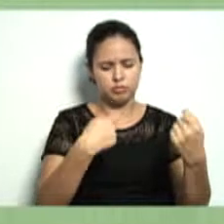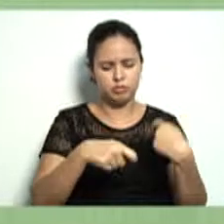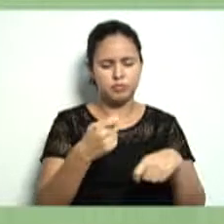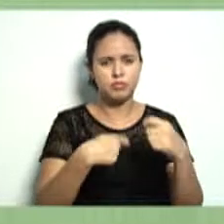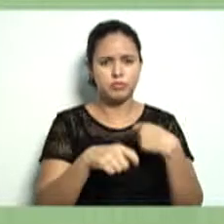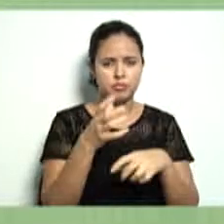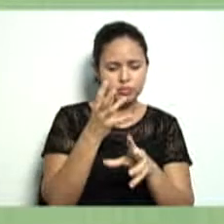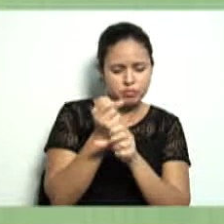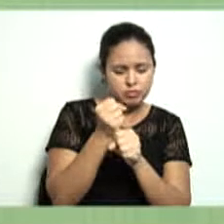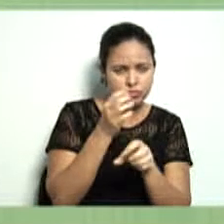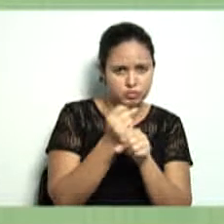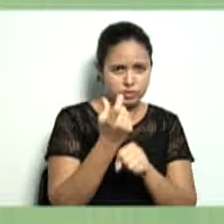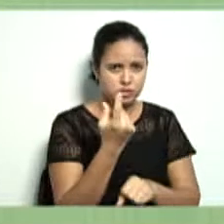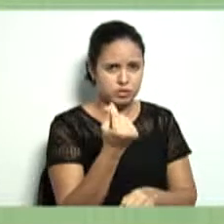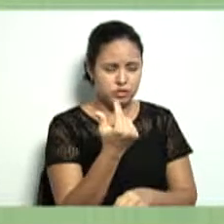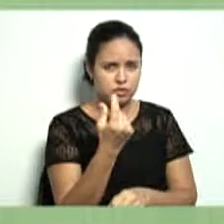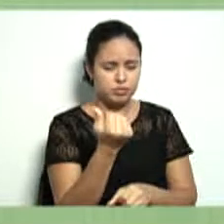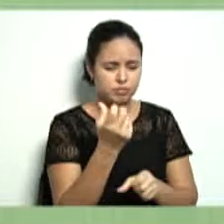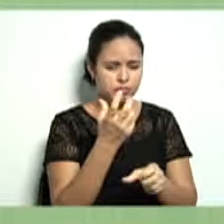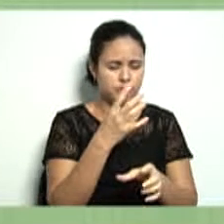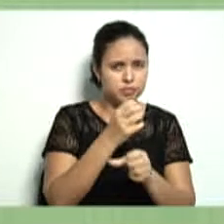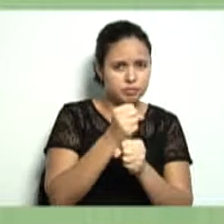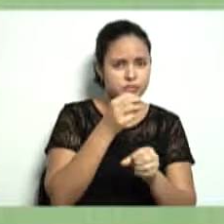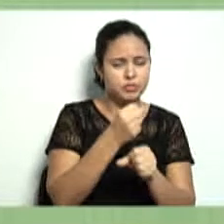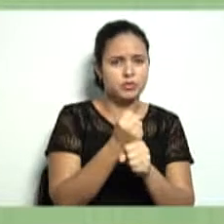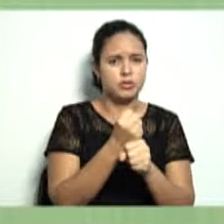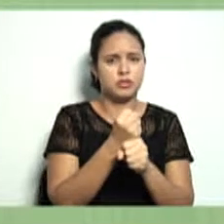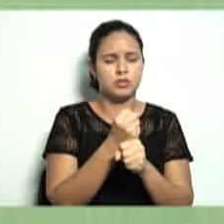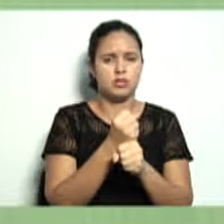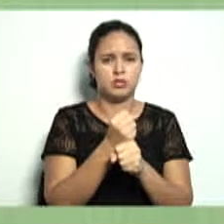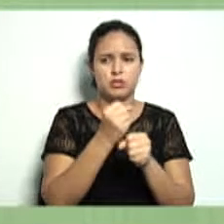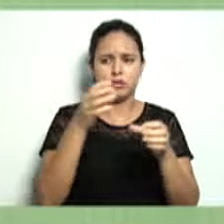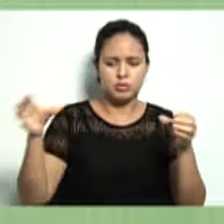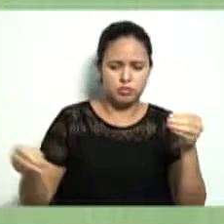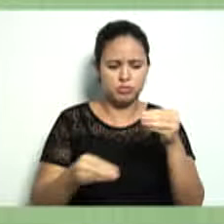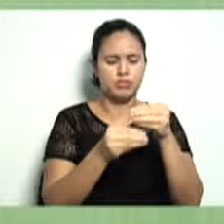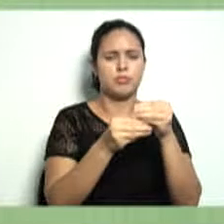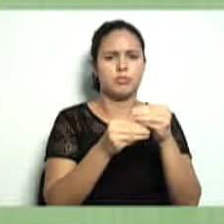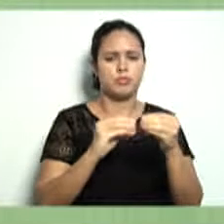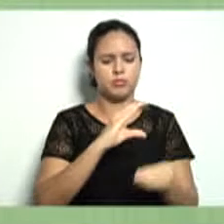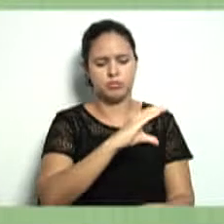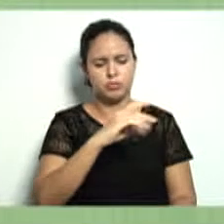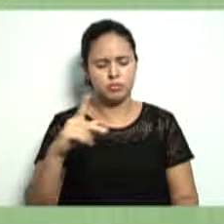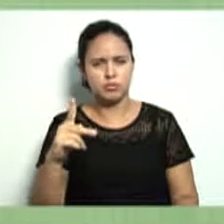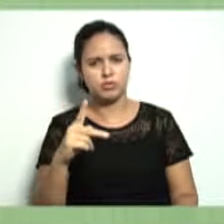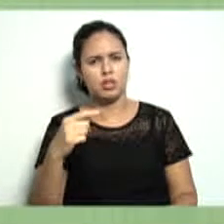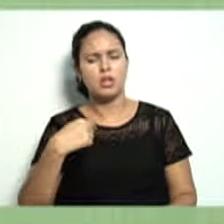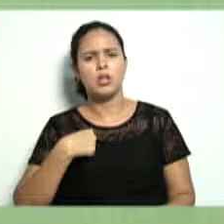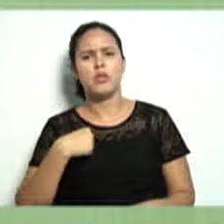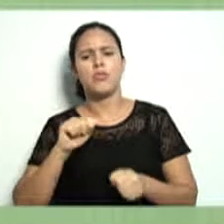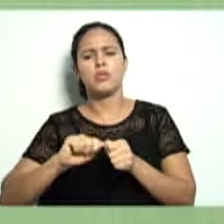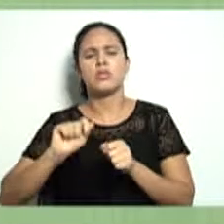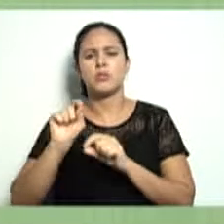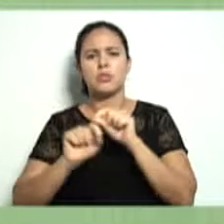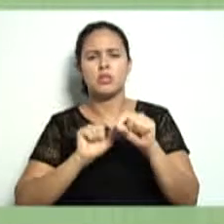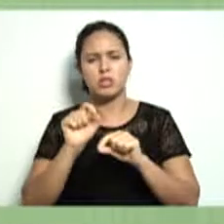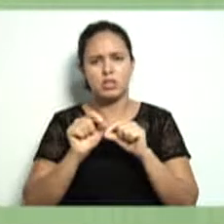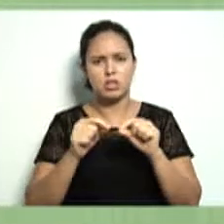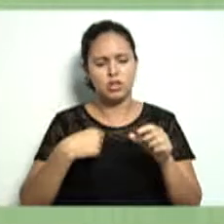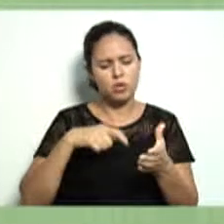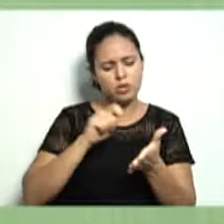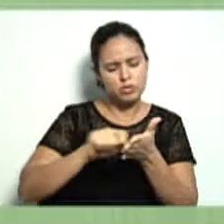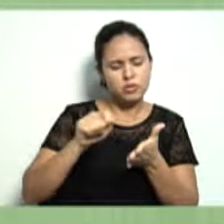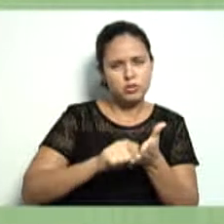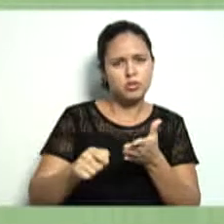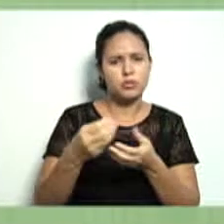a renda, enfim, entrou os recursos financeiros dentro da cooperativa, o que eu faço agora? Onde eu registro? Para onde é que